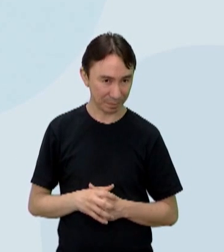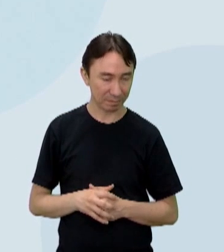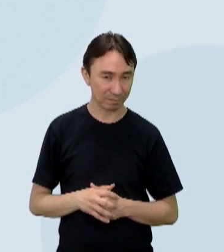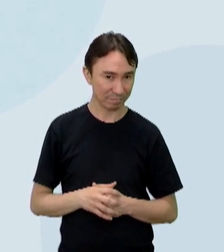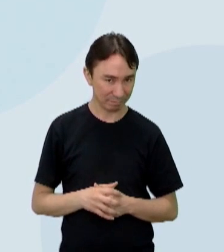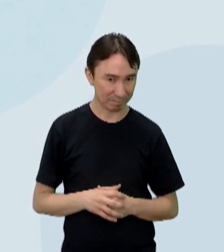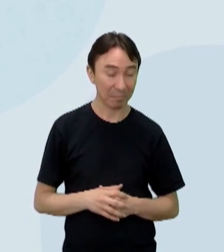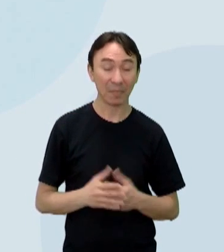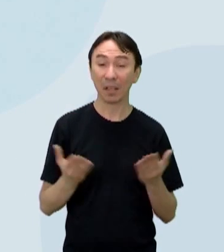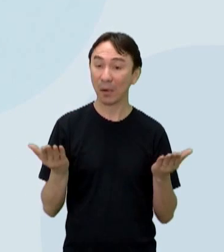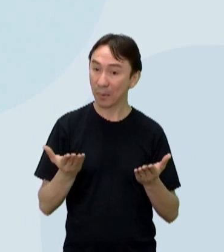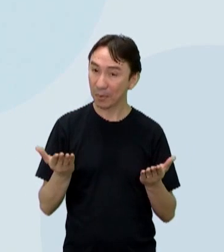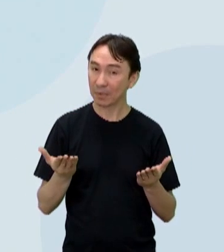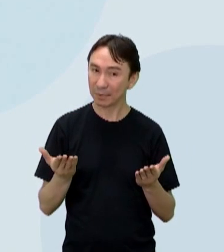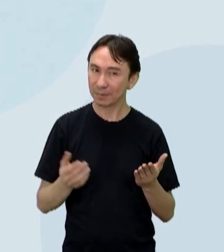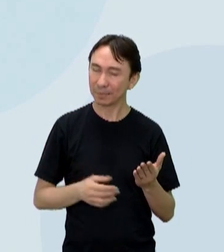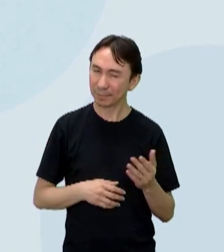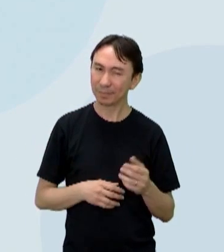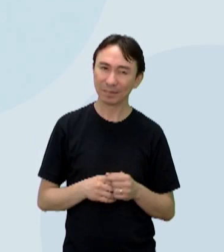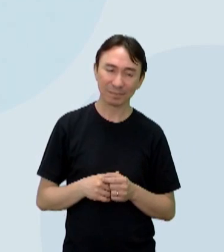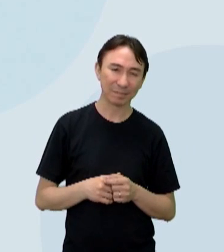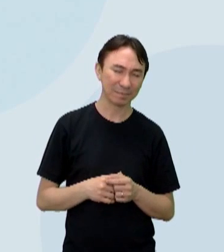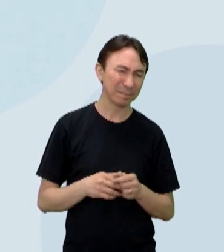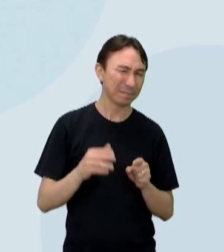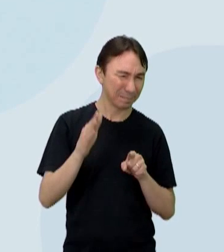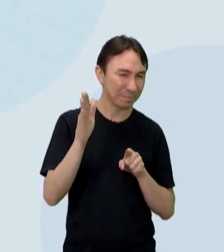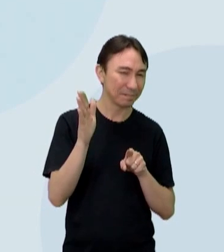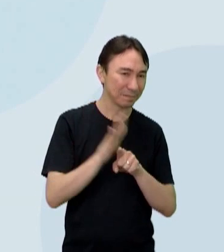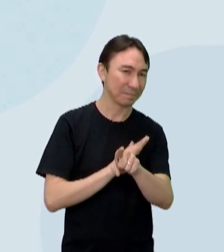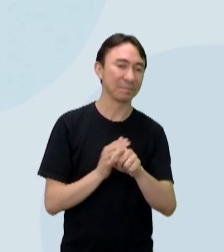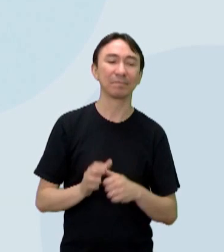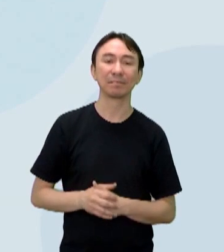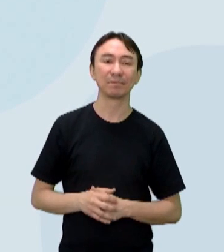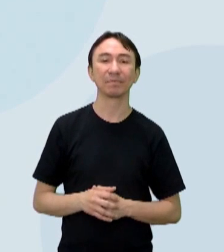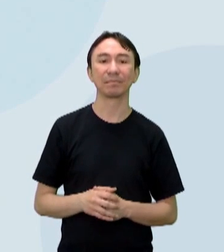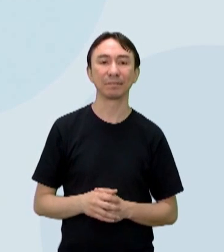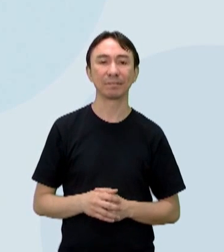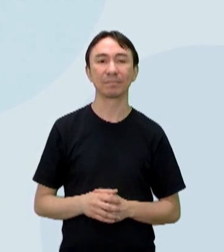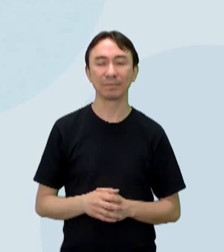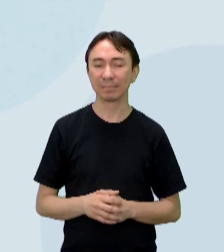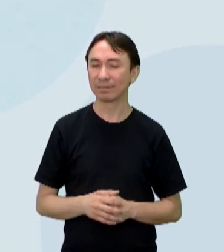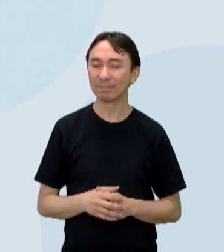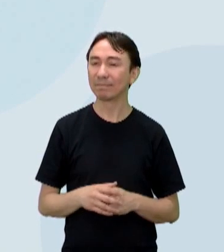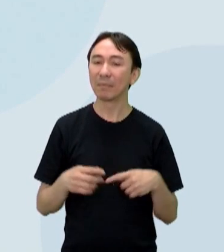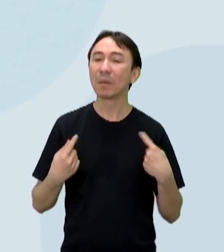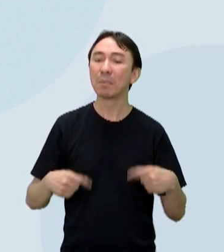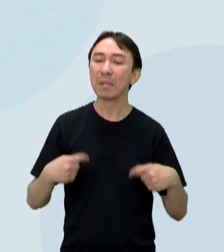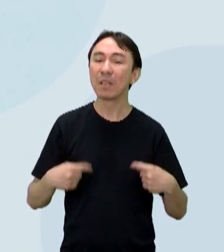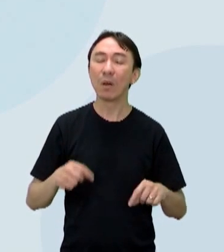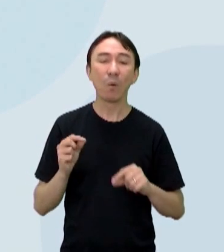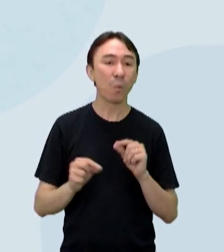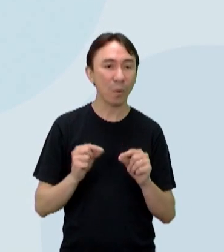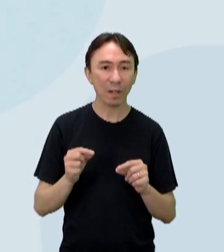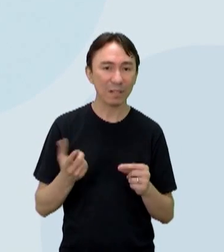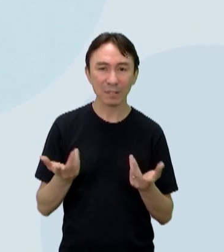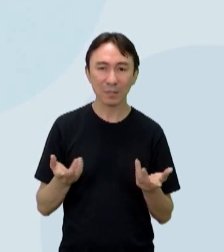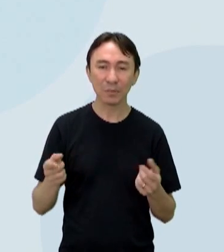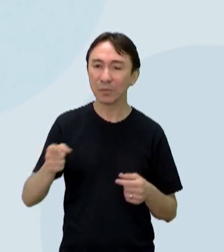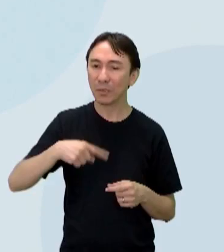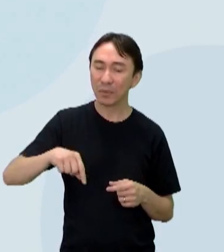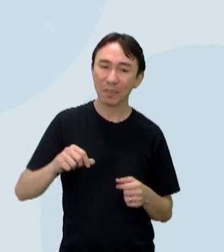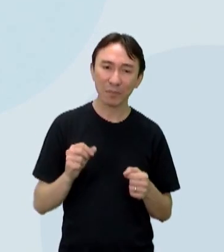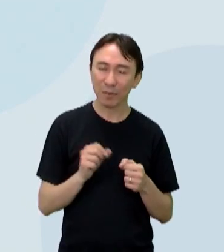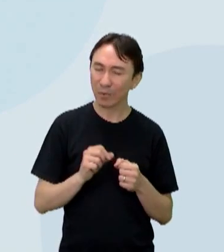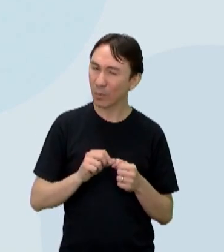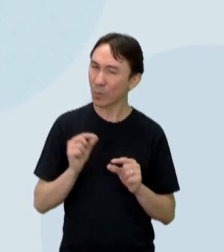E aí? Agora, vamos à questão. O que nós precisamos, o que nós estamos fazendo